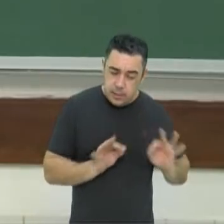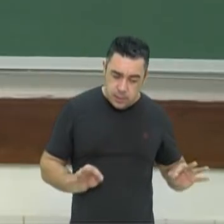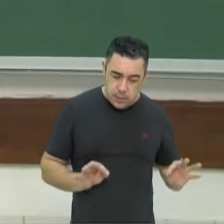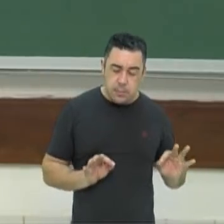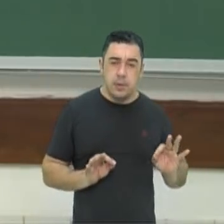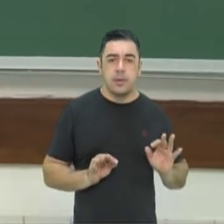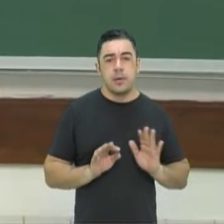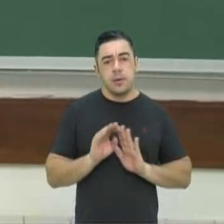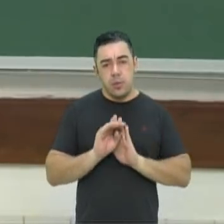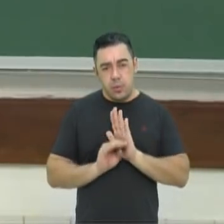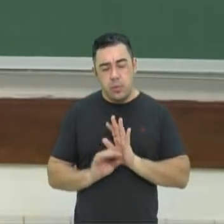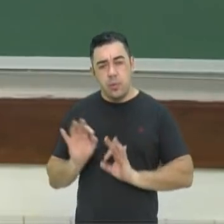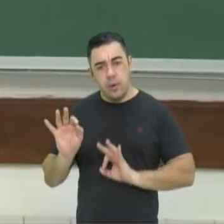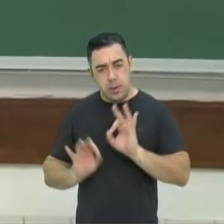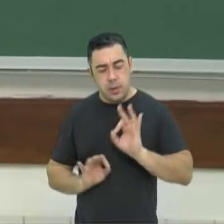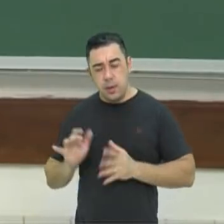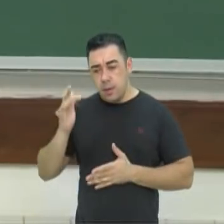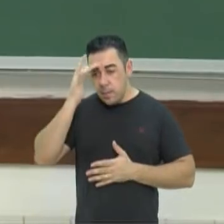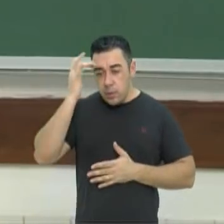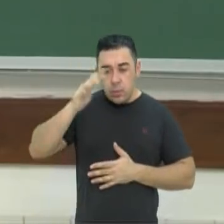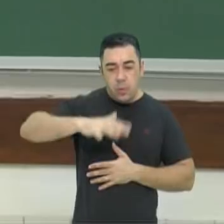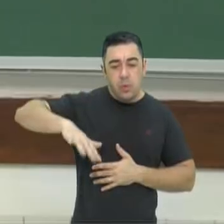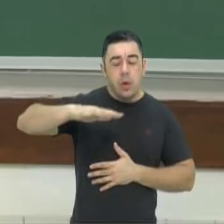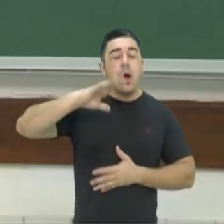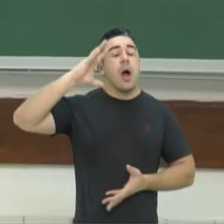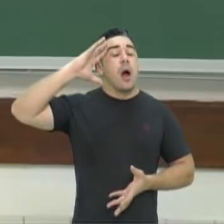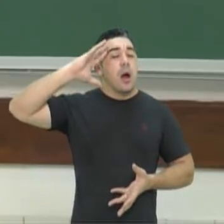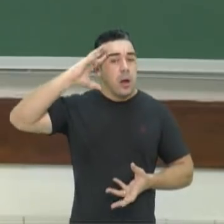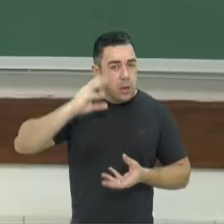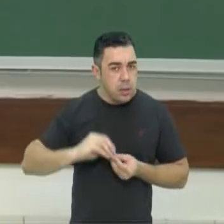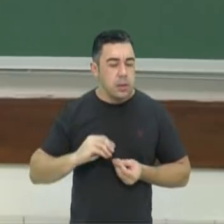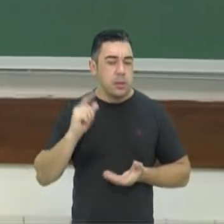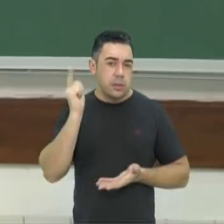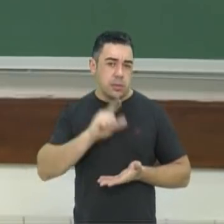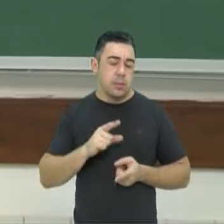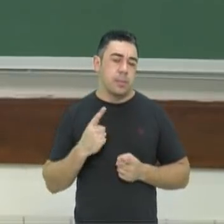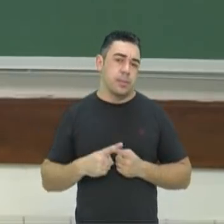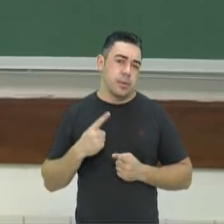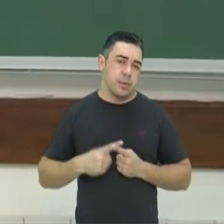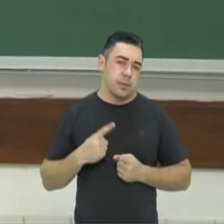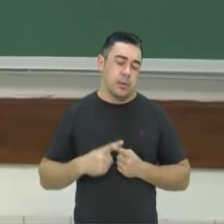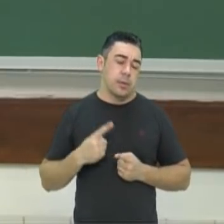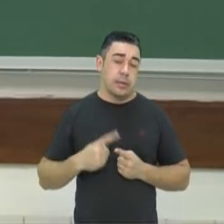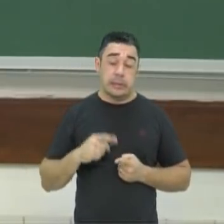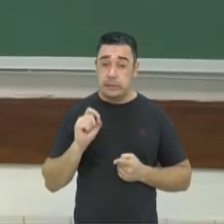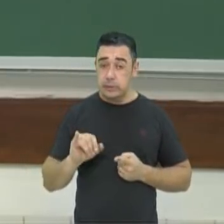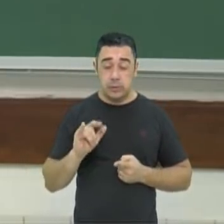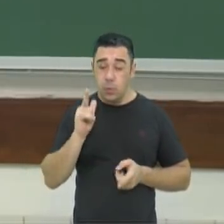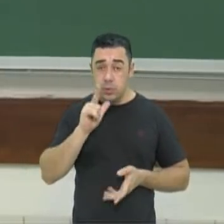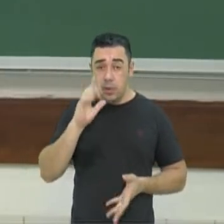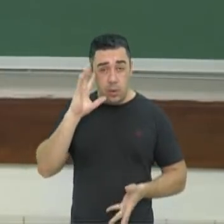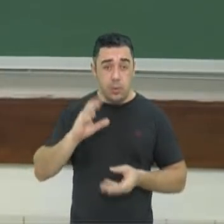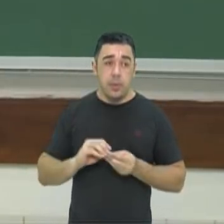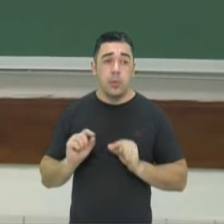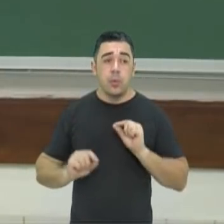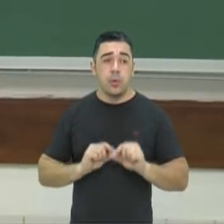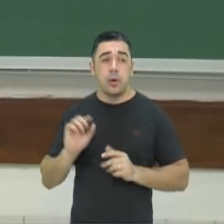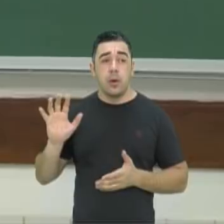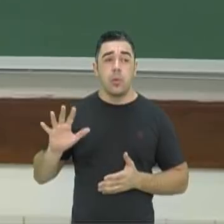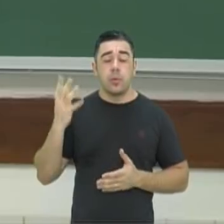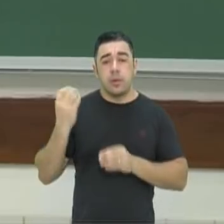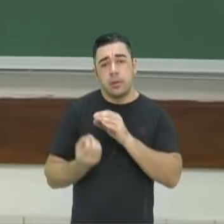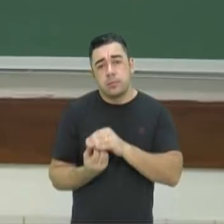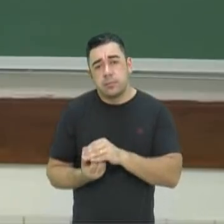de ordem, e que as pessoas consigam compreender. Por quê? Porque senão não vai acontecer